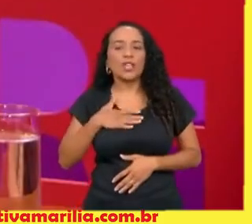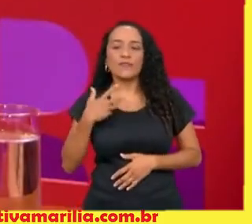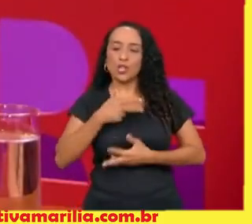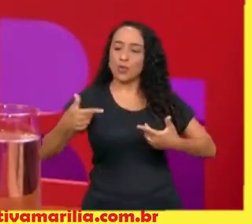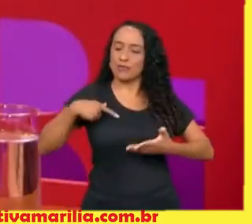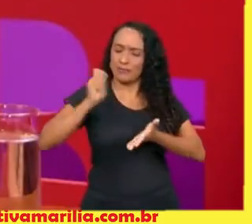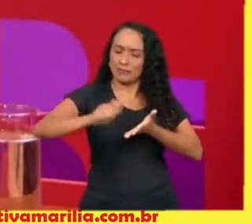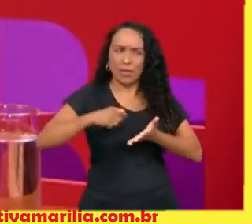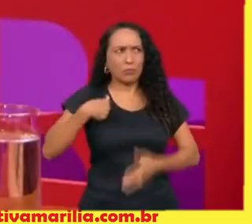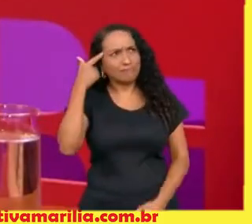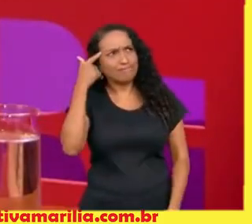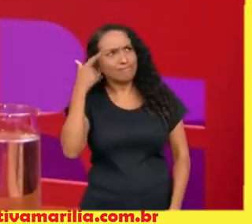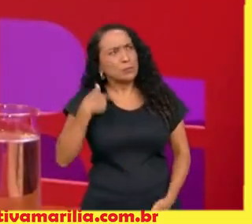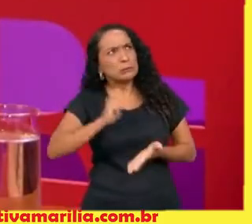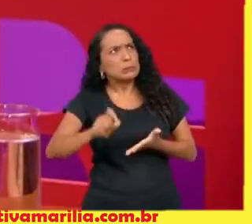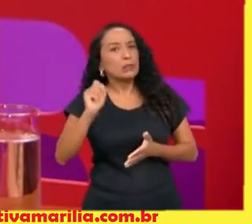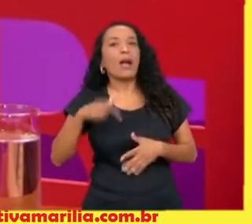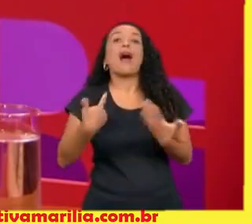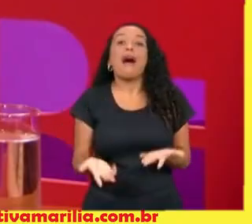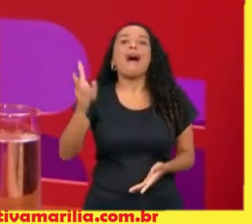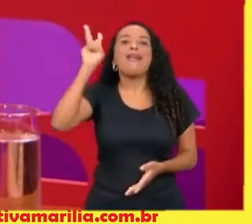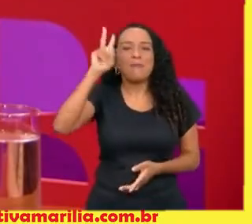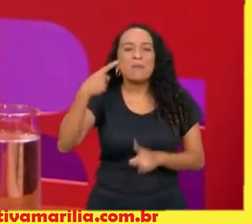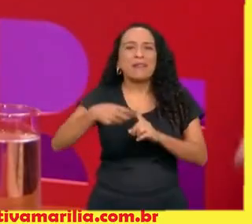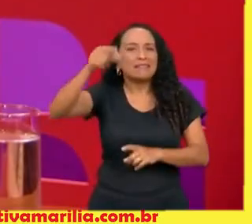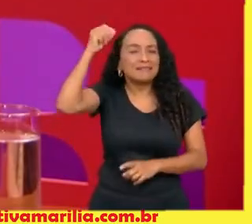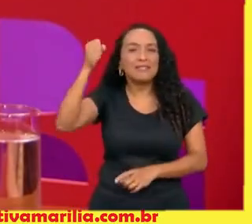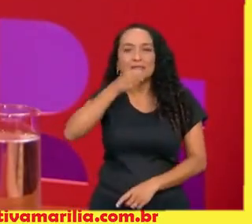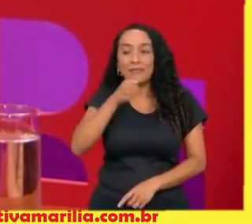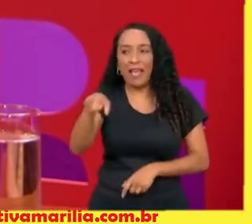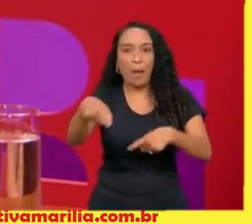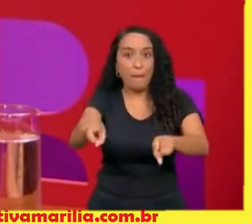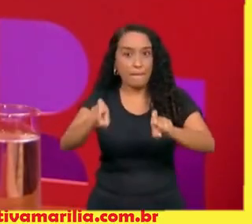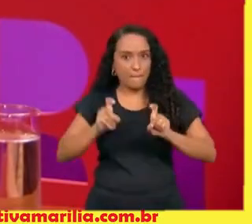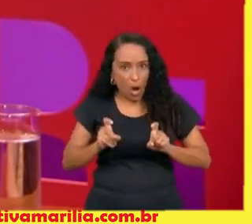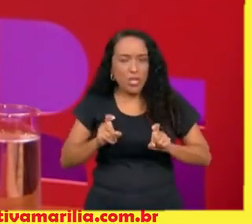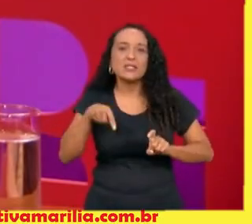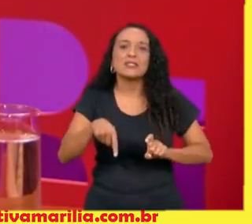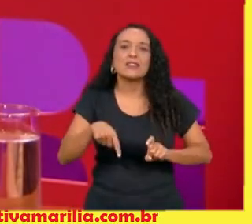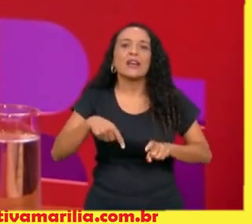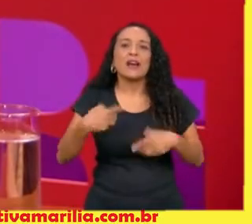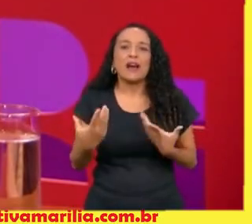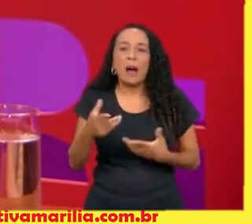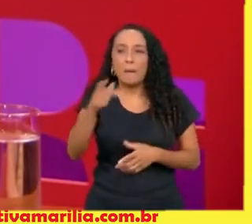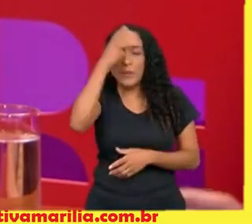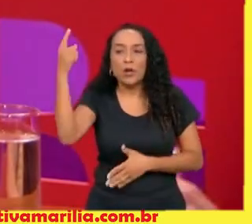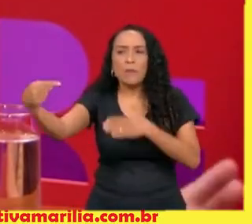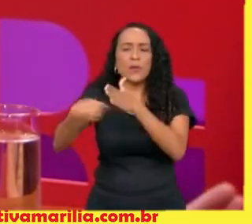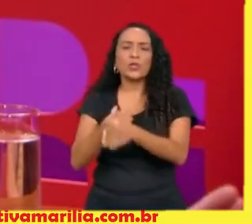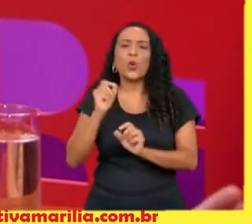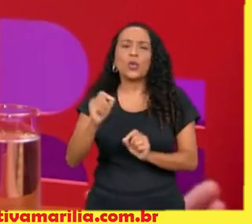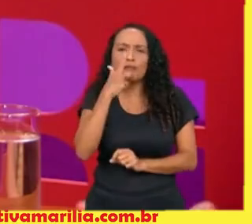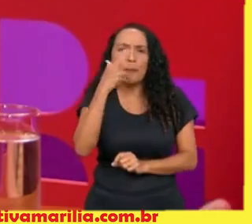mas o que eu escrevi? Depois eu lembrei que numa entrevista, quando ela tomou posse, o entrevistado me perguntou o que a